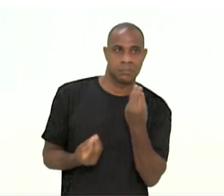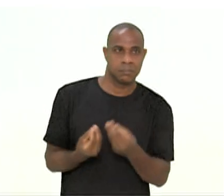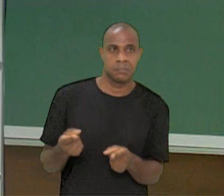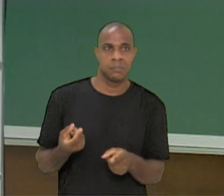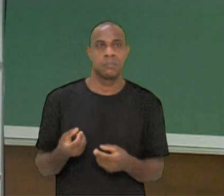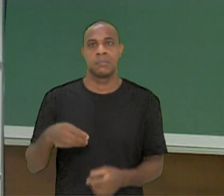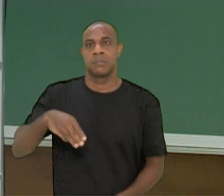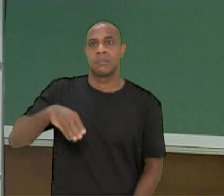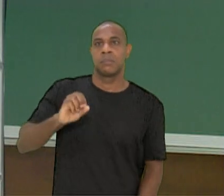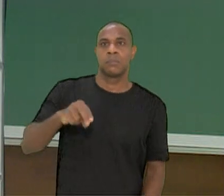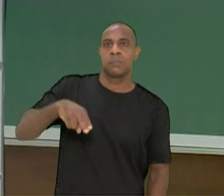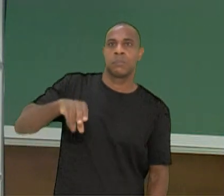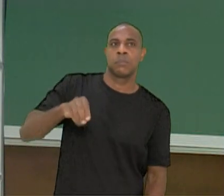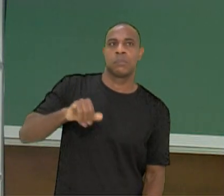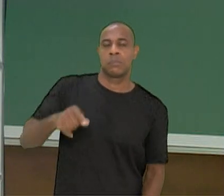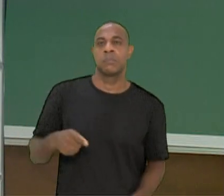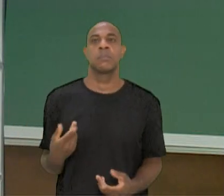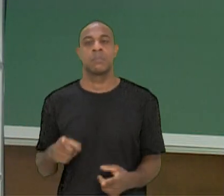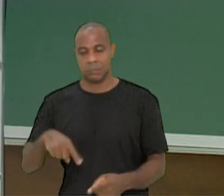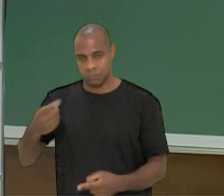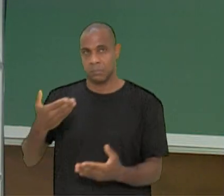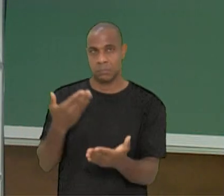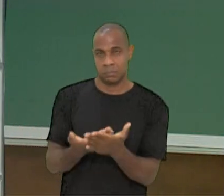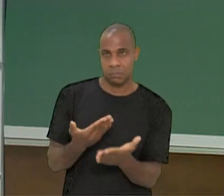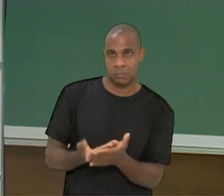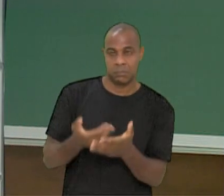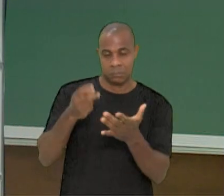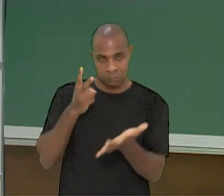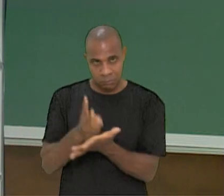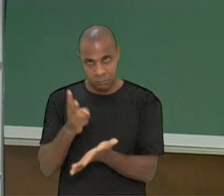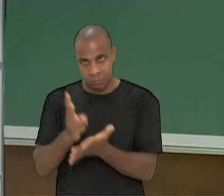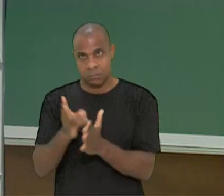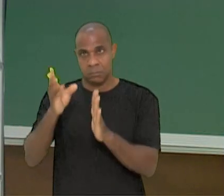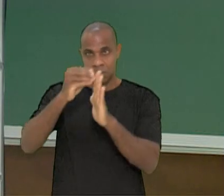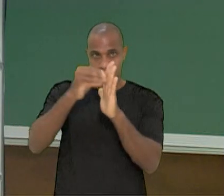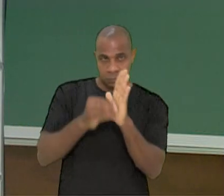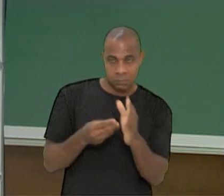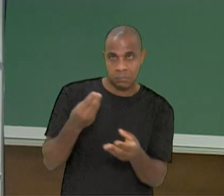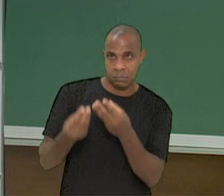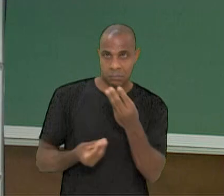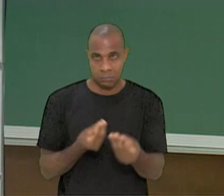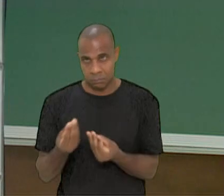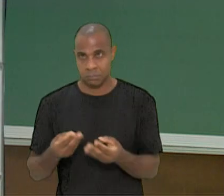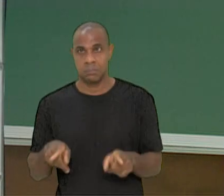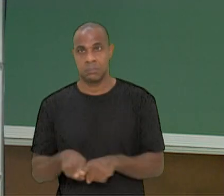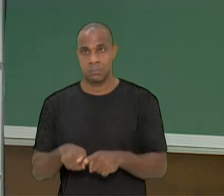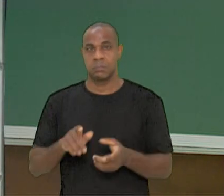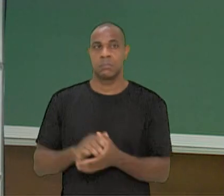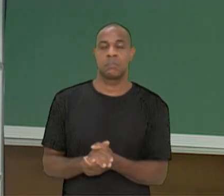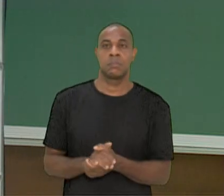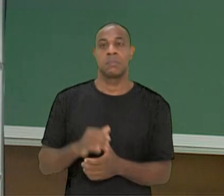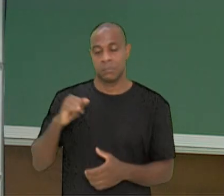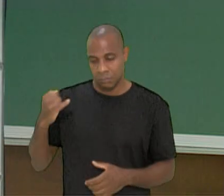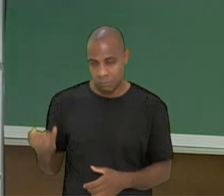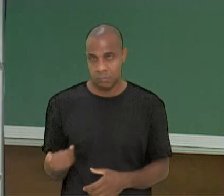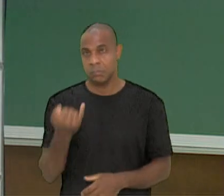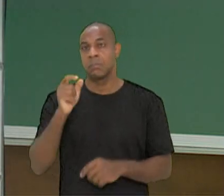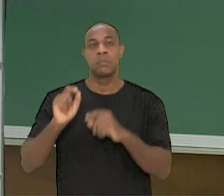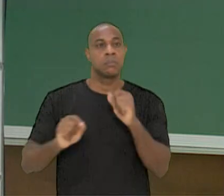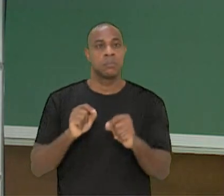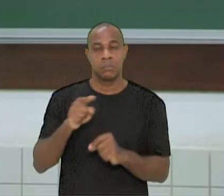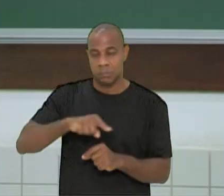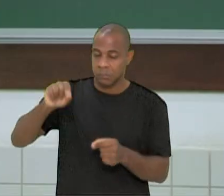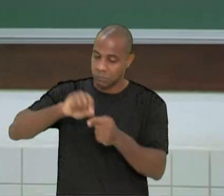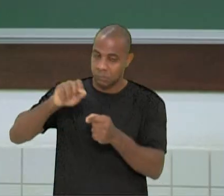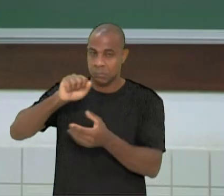monômios. Na próxima aula, nós vamos continuar essa retomada de expressões algébricas, tá? Então é muito importante que você